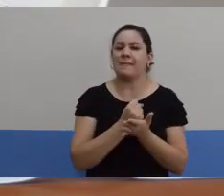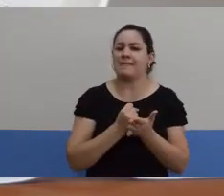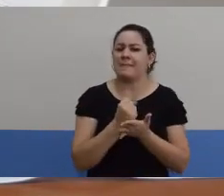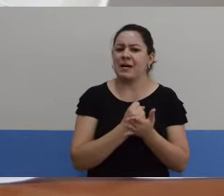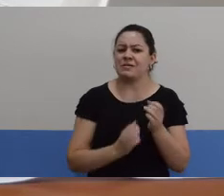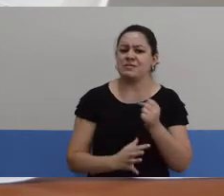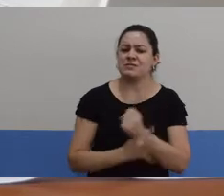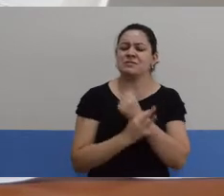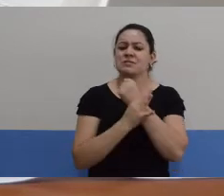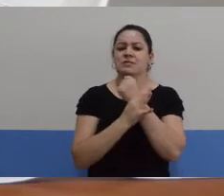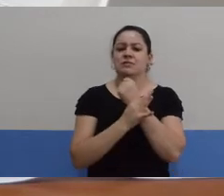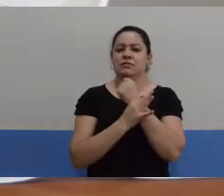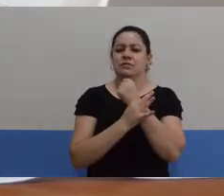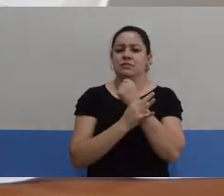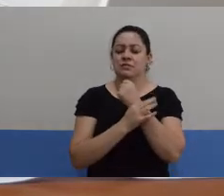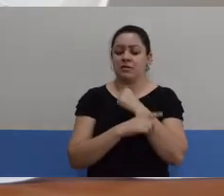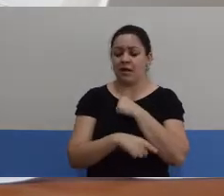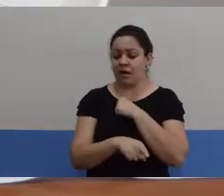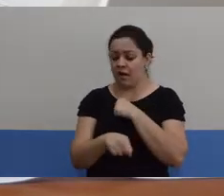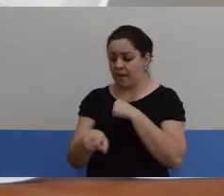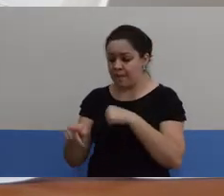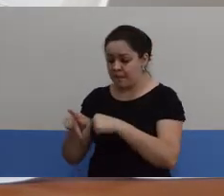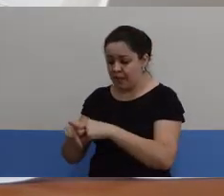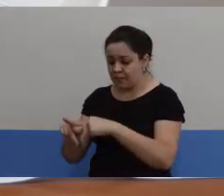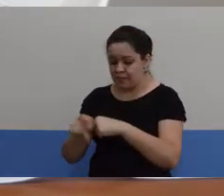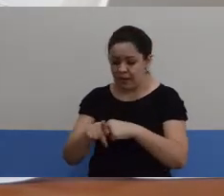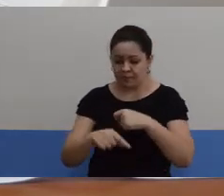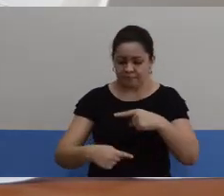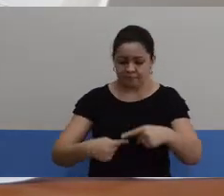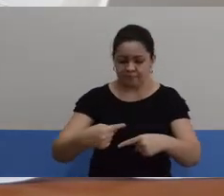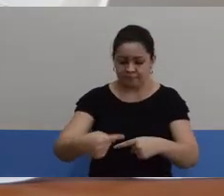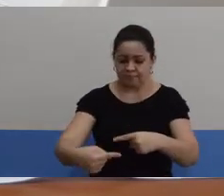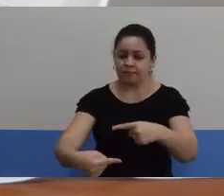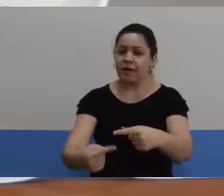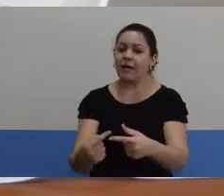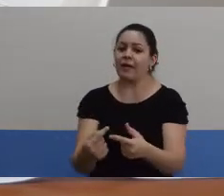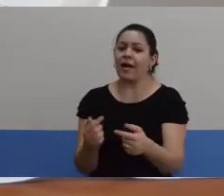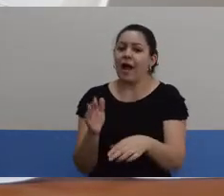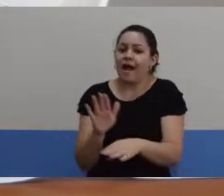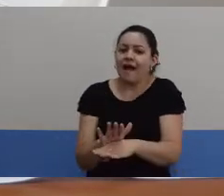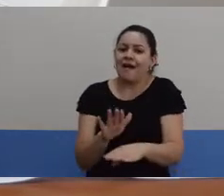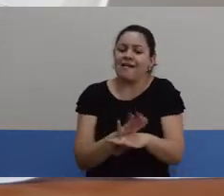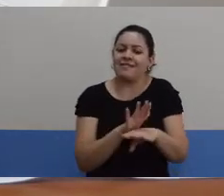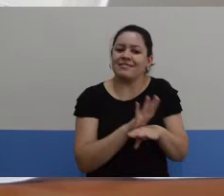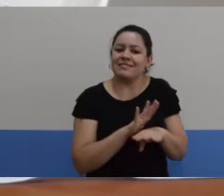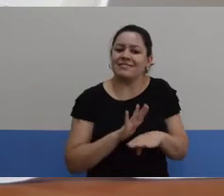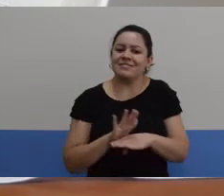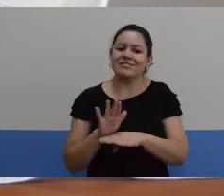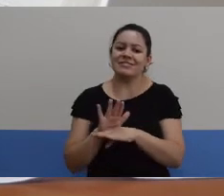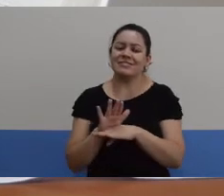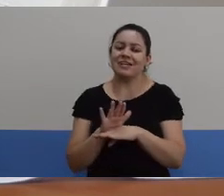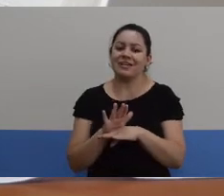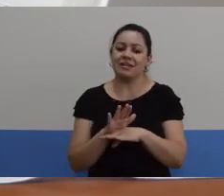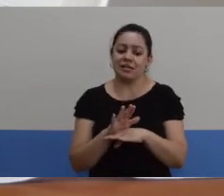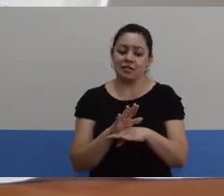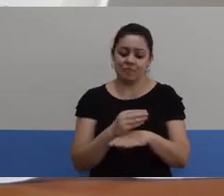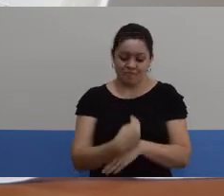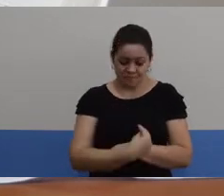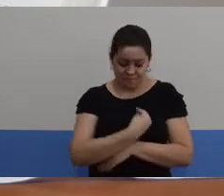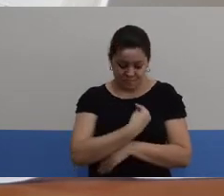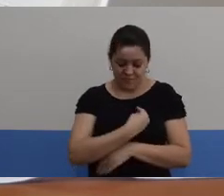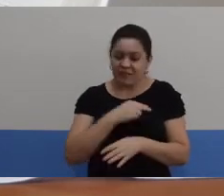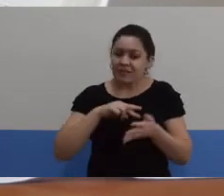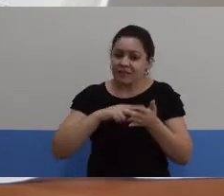para outras pedras que virão em seguida. Então, viva significa no lugar certo, para agir da